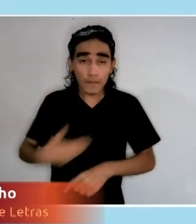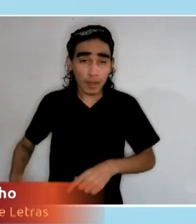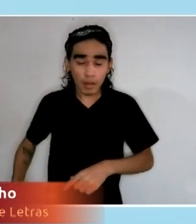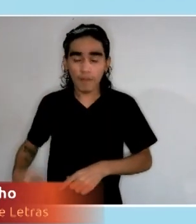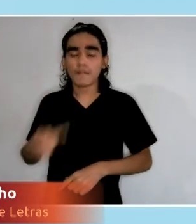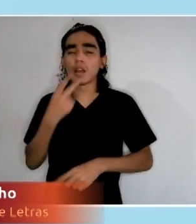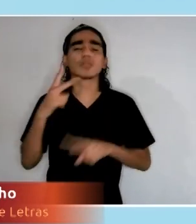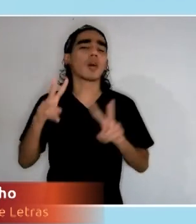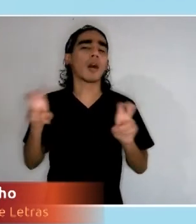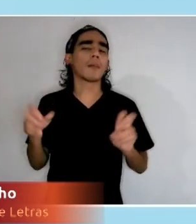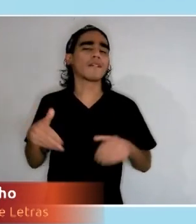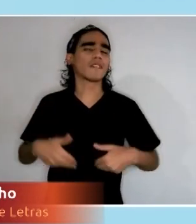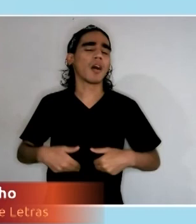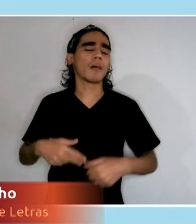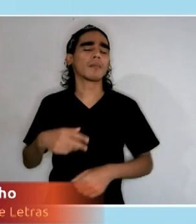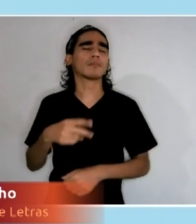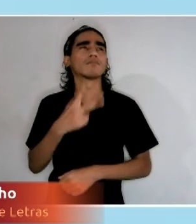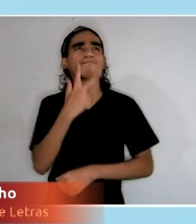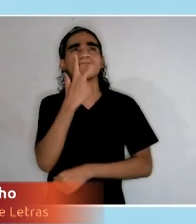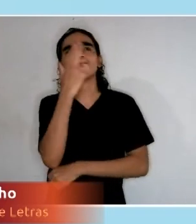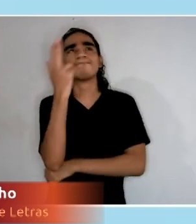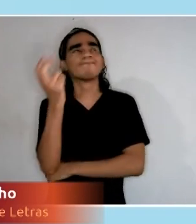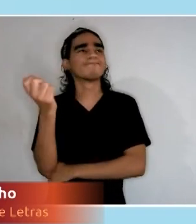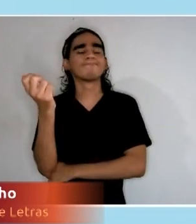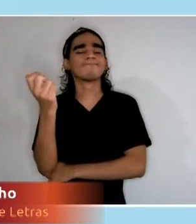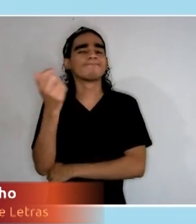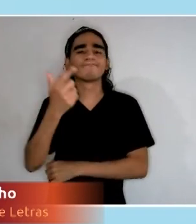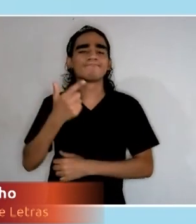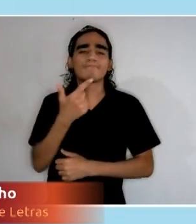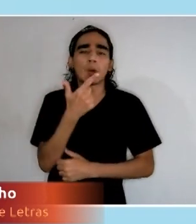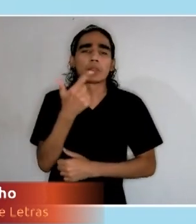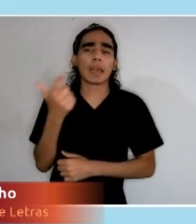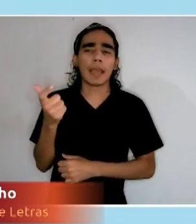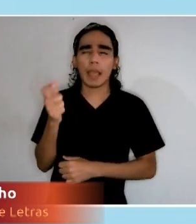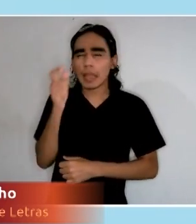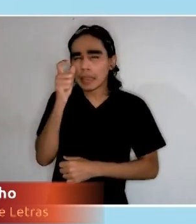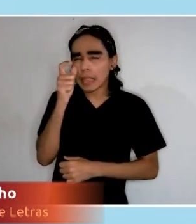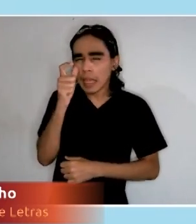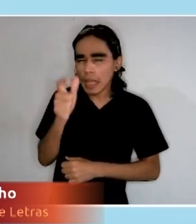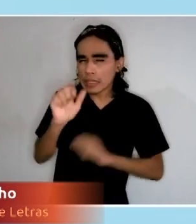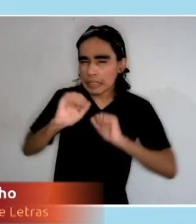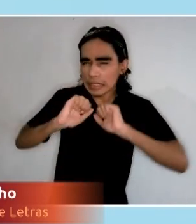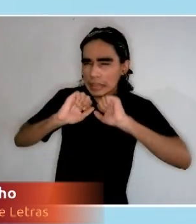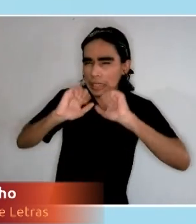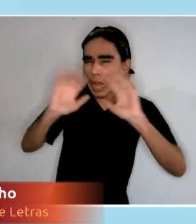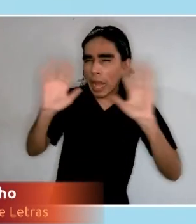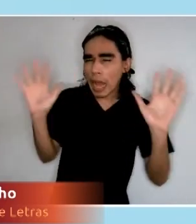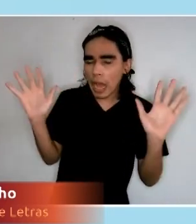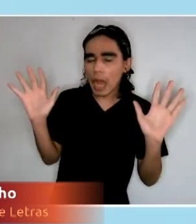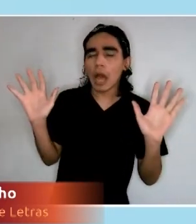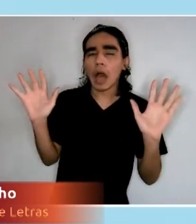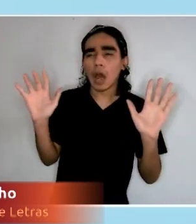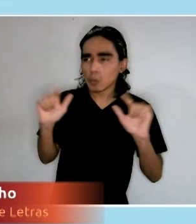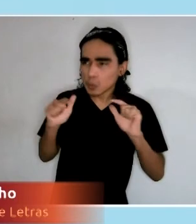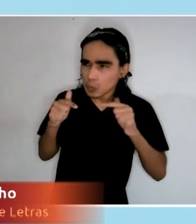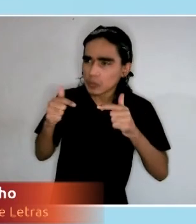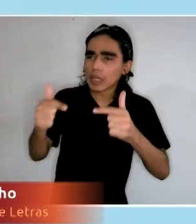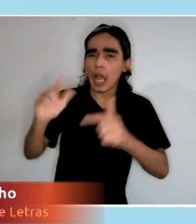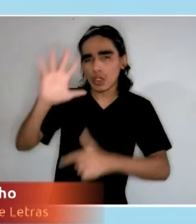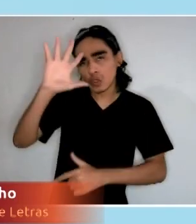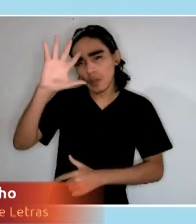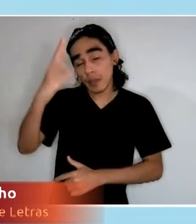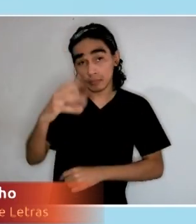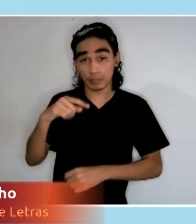a fome, parece que não há uma intenção clara de combatê-la, né? Aqui em Goiás, recentemente,